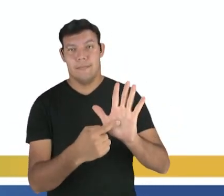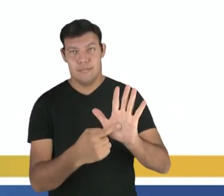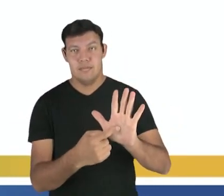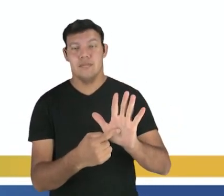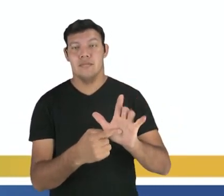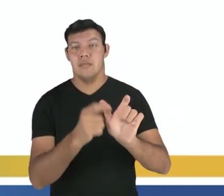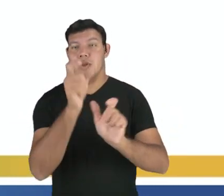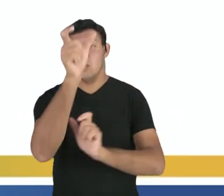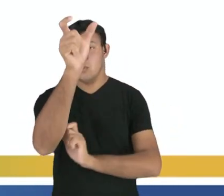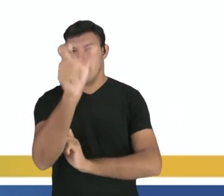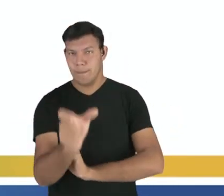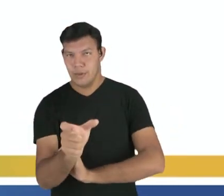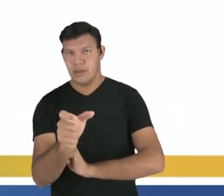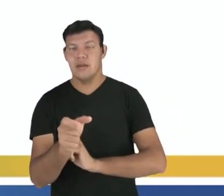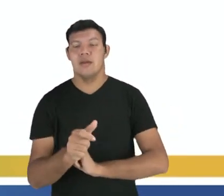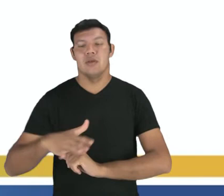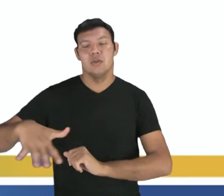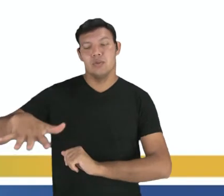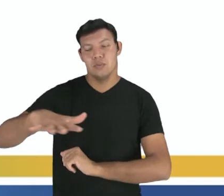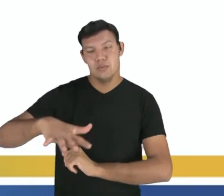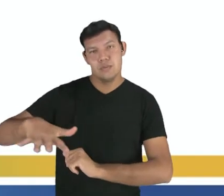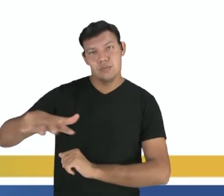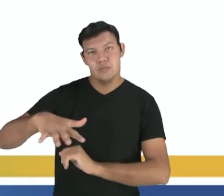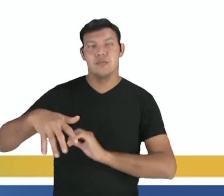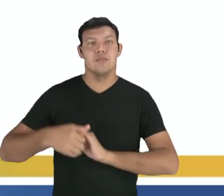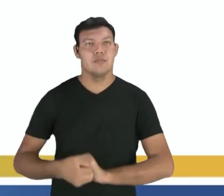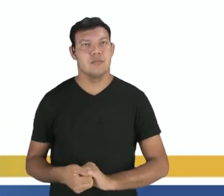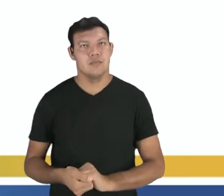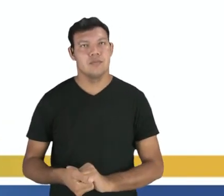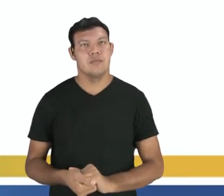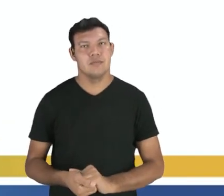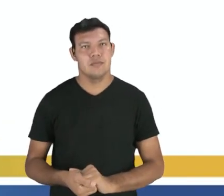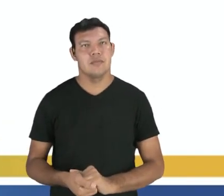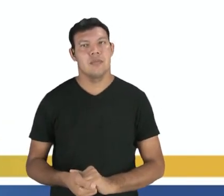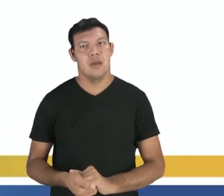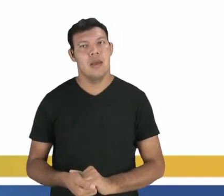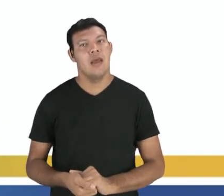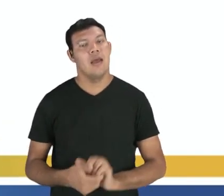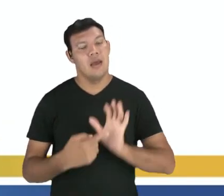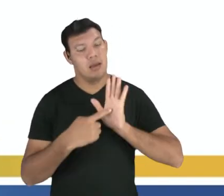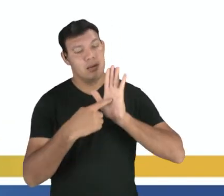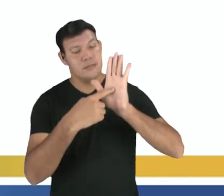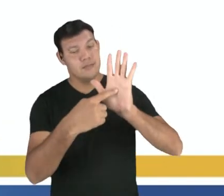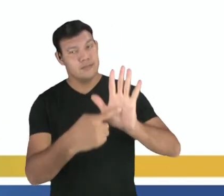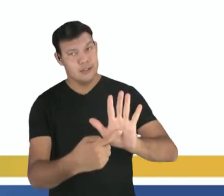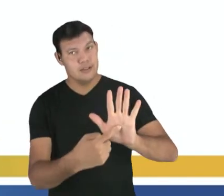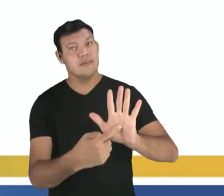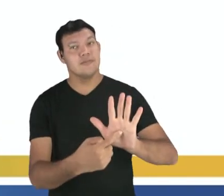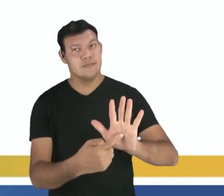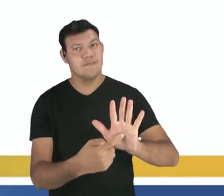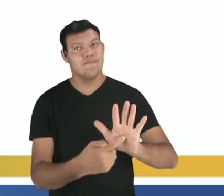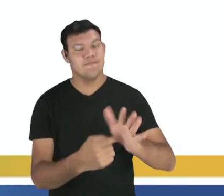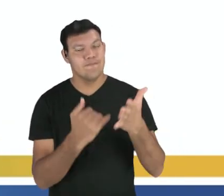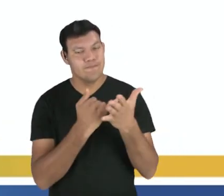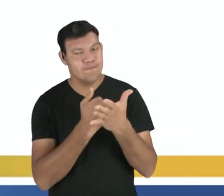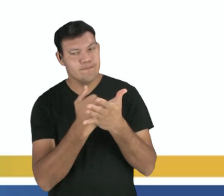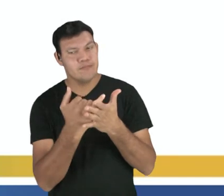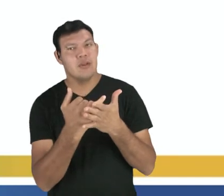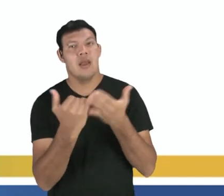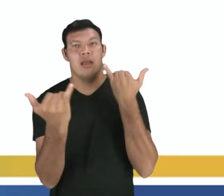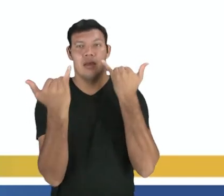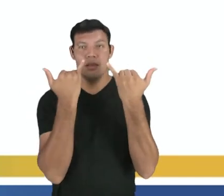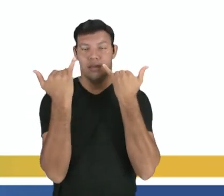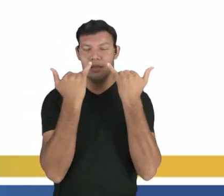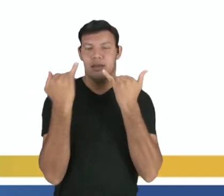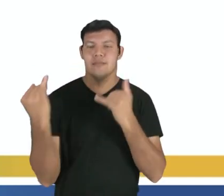rapidamente um personagem o espaço que a apresentação a parte que introduz que dá os